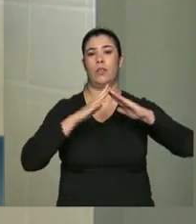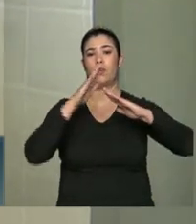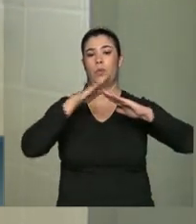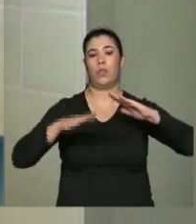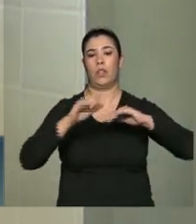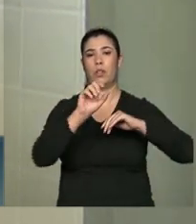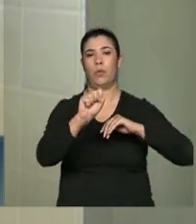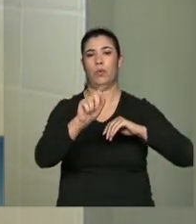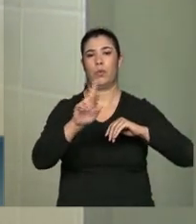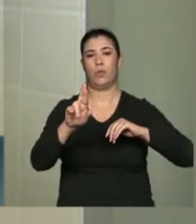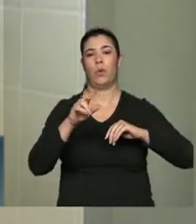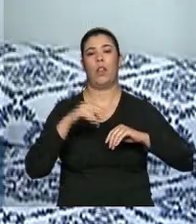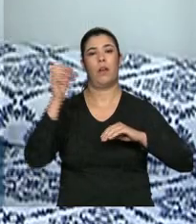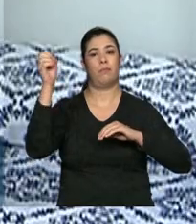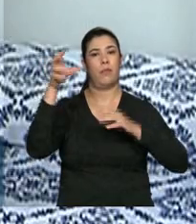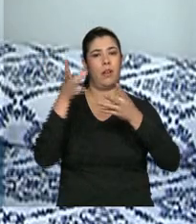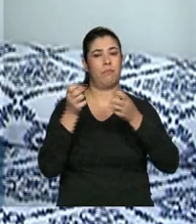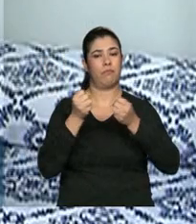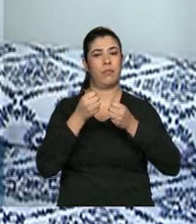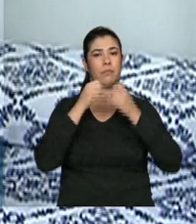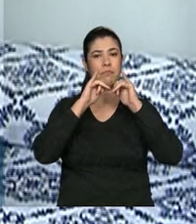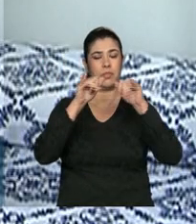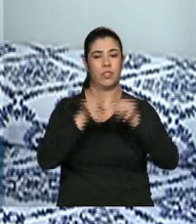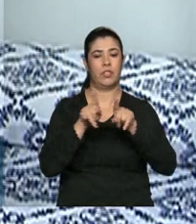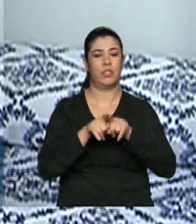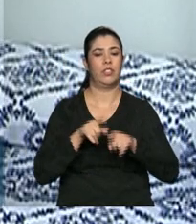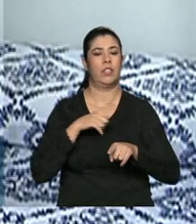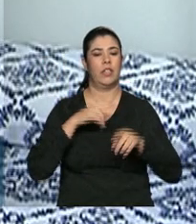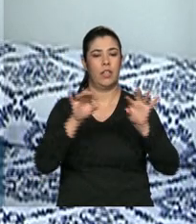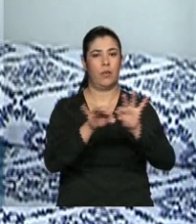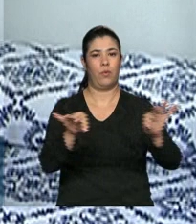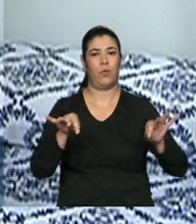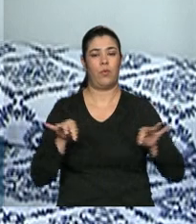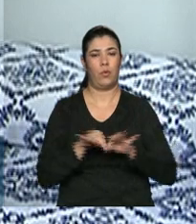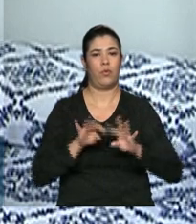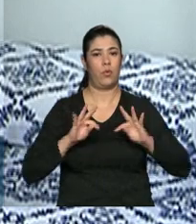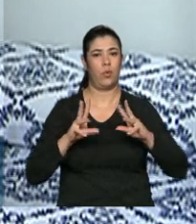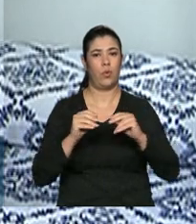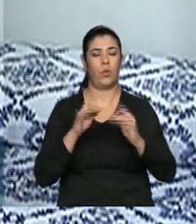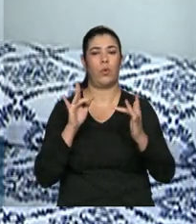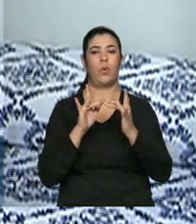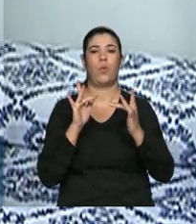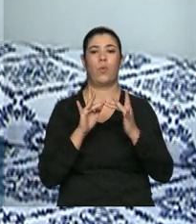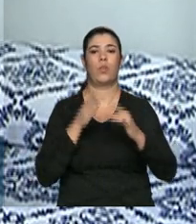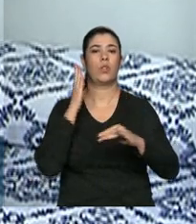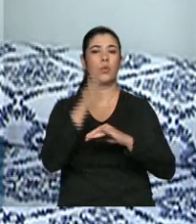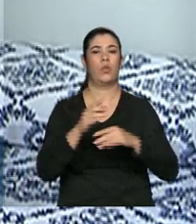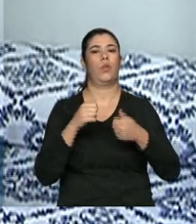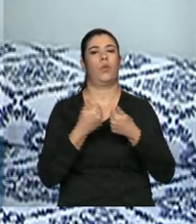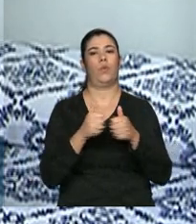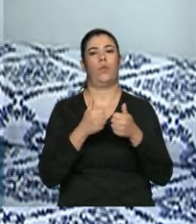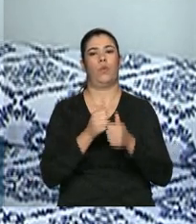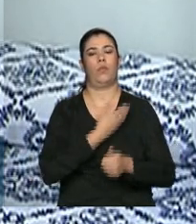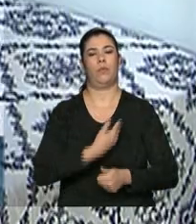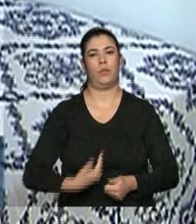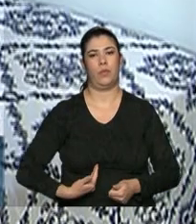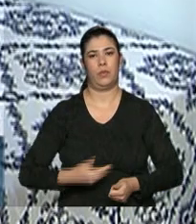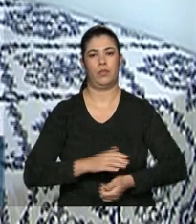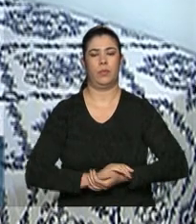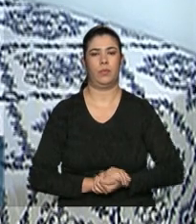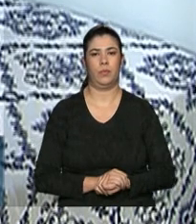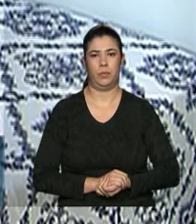condomínio tem a infraestrutura completa, inclusive acesso a transporte público.